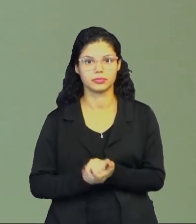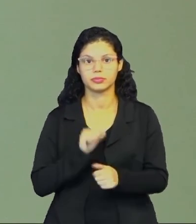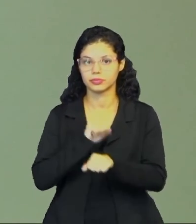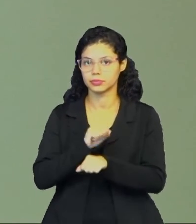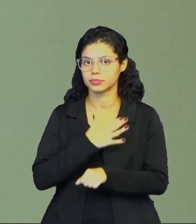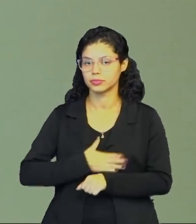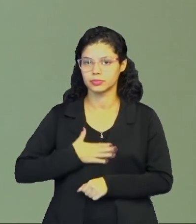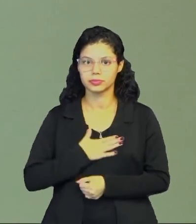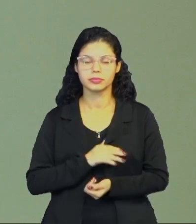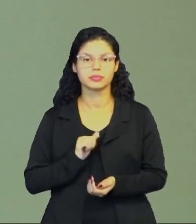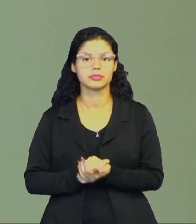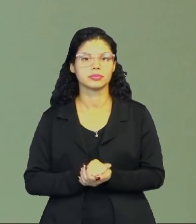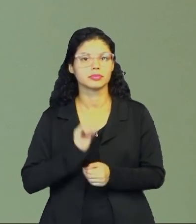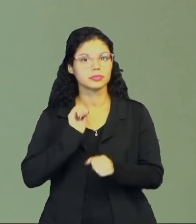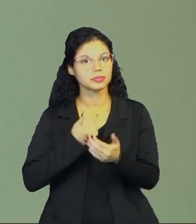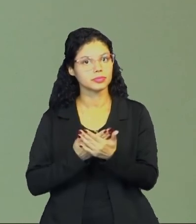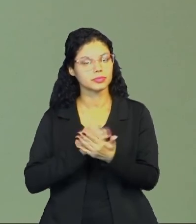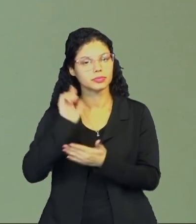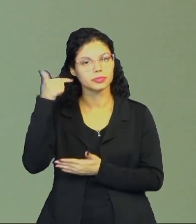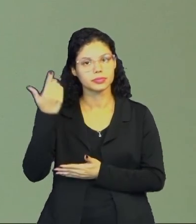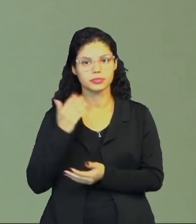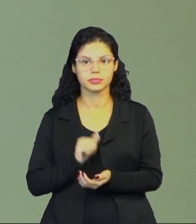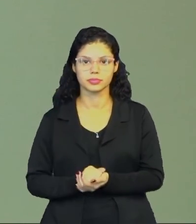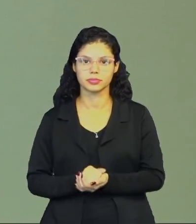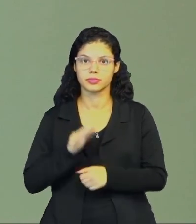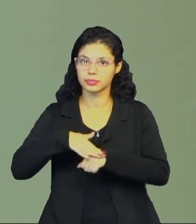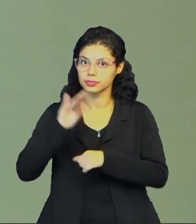vocês tenham gostado e espero vocês na próxima aula.